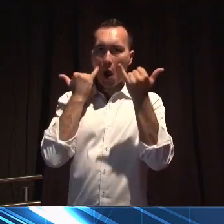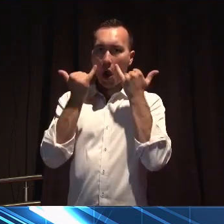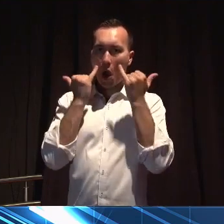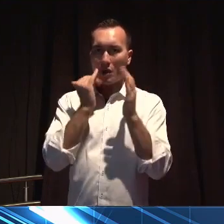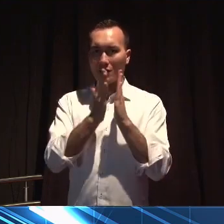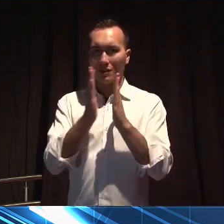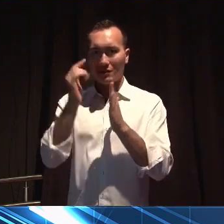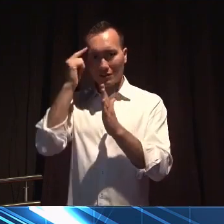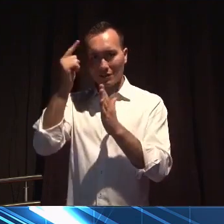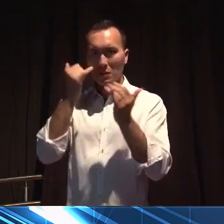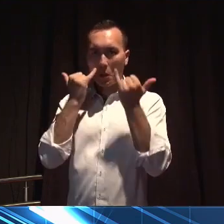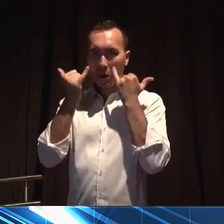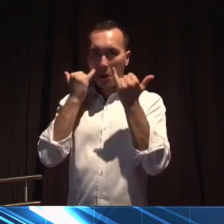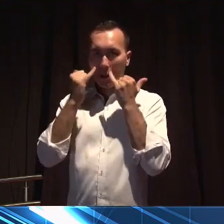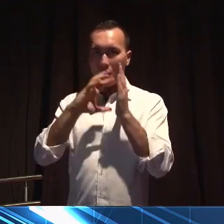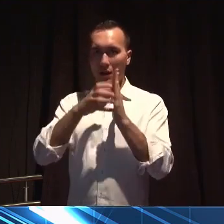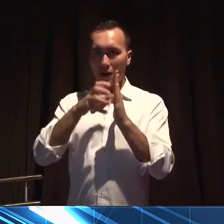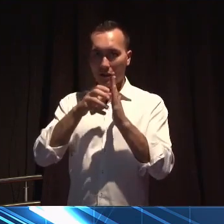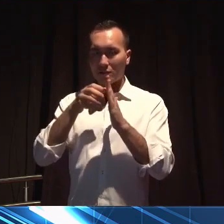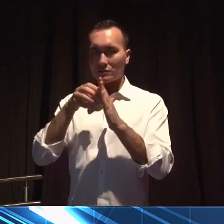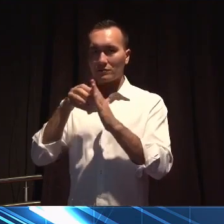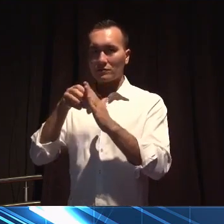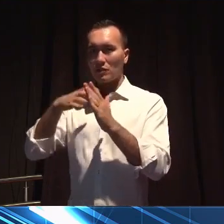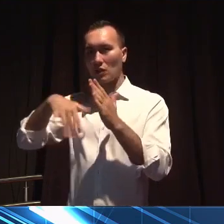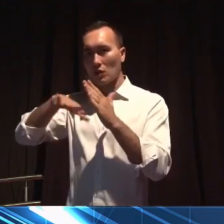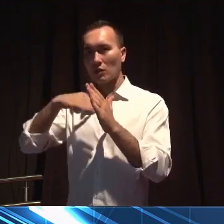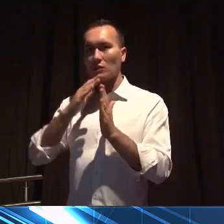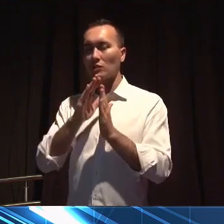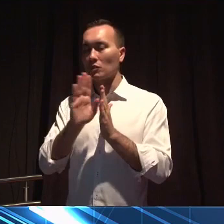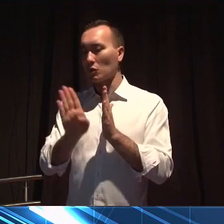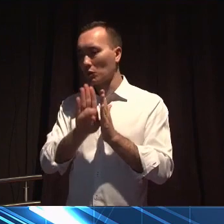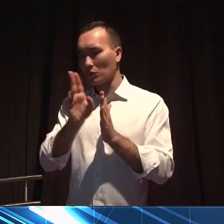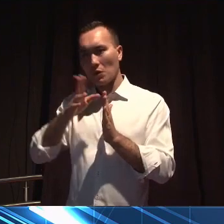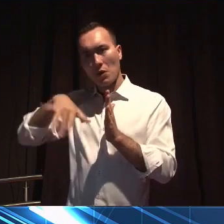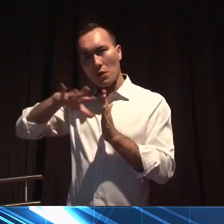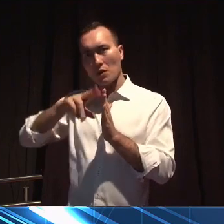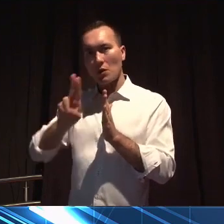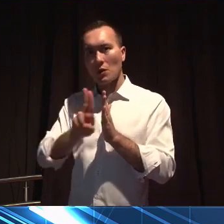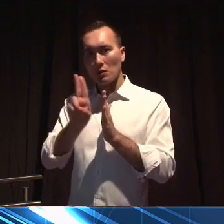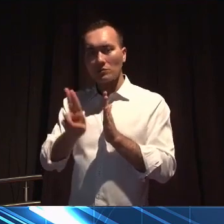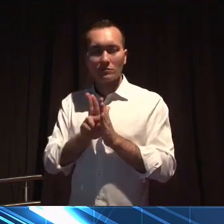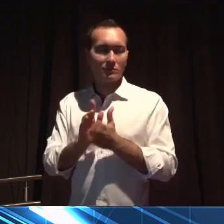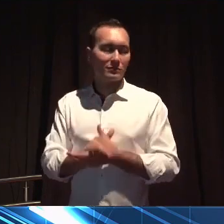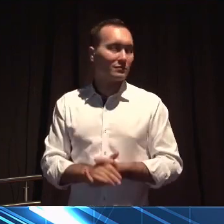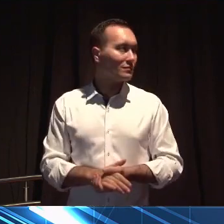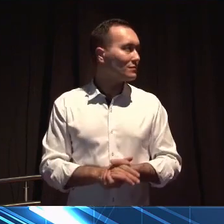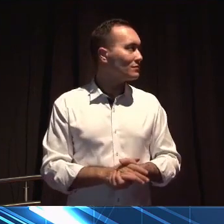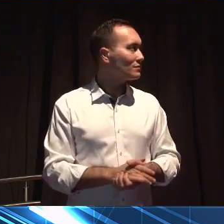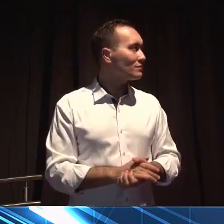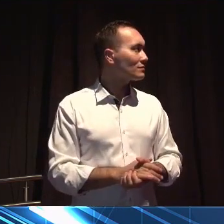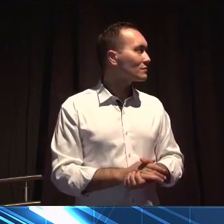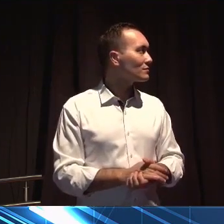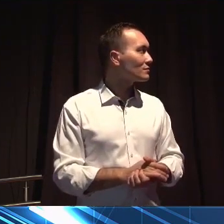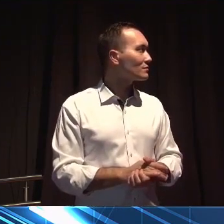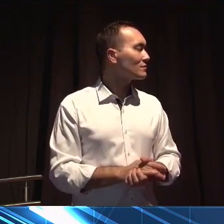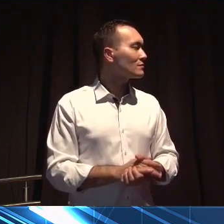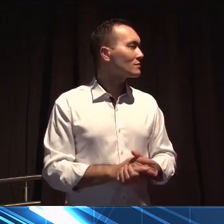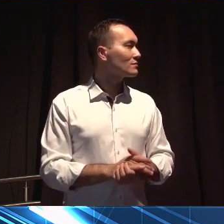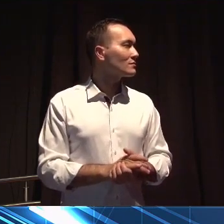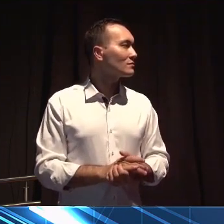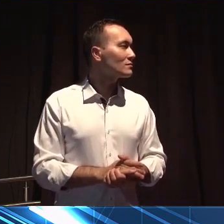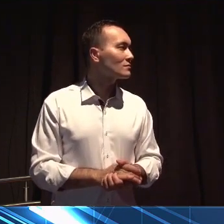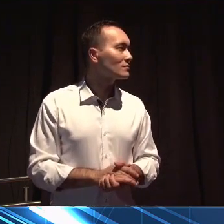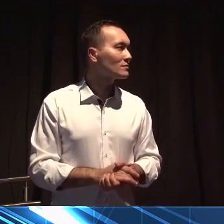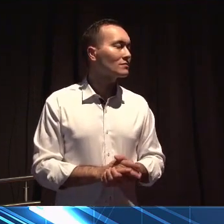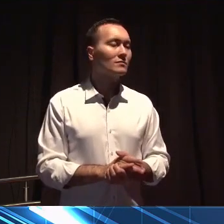reusar as bibliotecas, né, e não ser tão opinativo no framework interno. E também ser realmente não bloqueante, né? A gente sempre teve essa coisa de